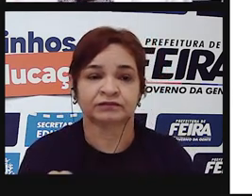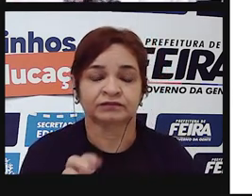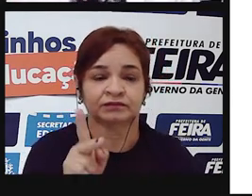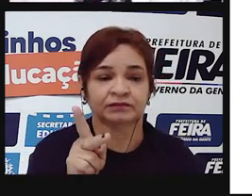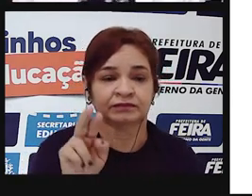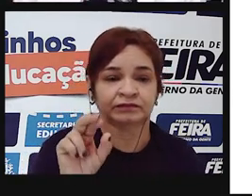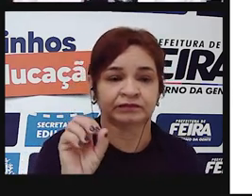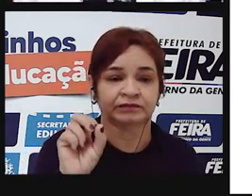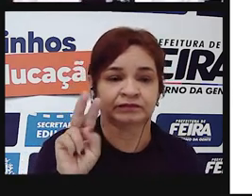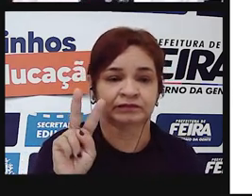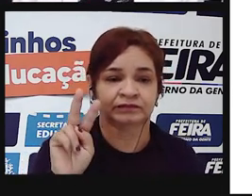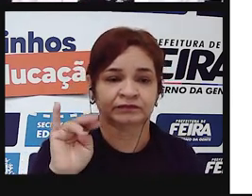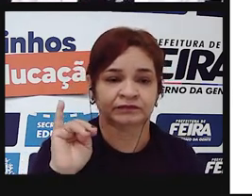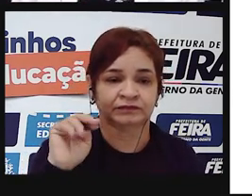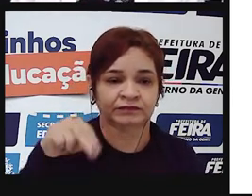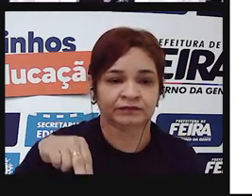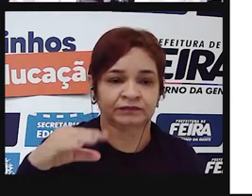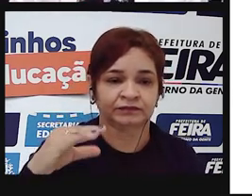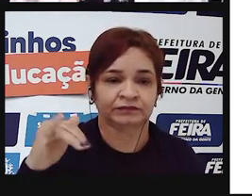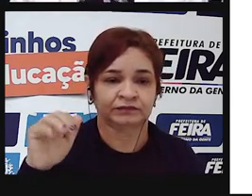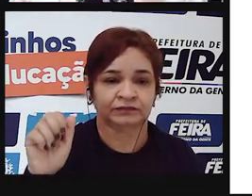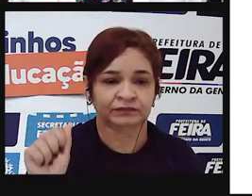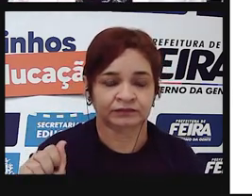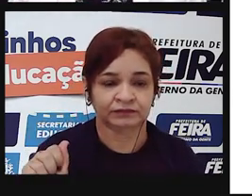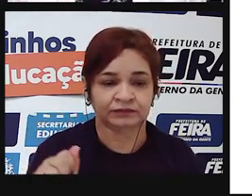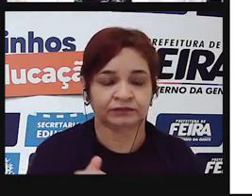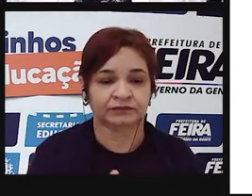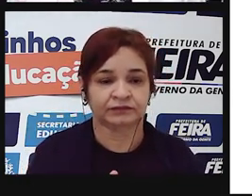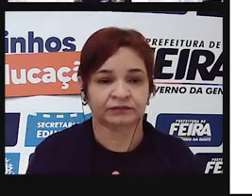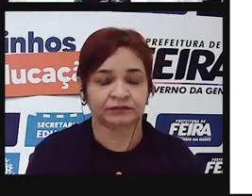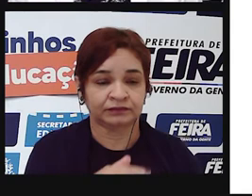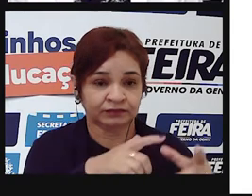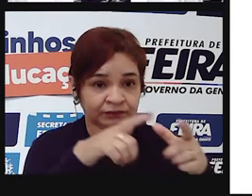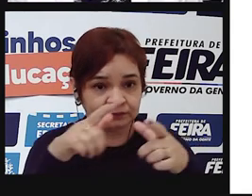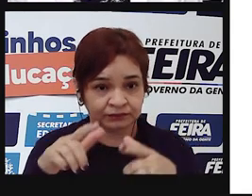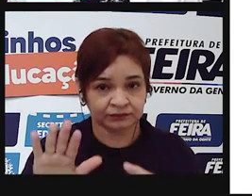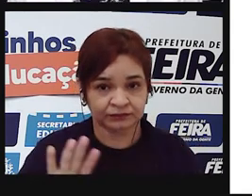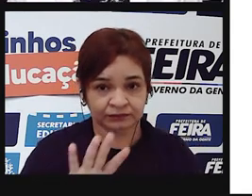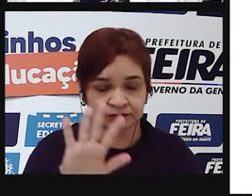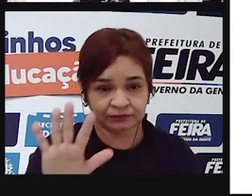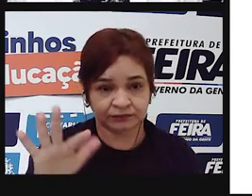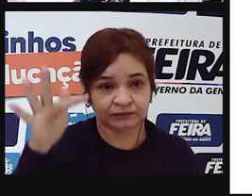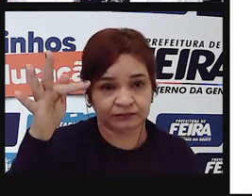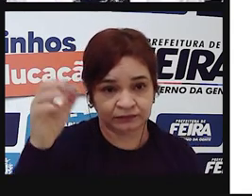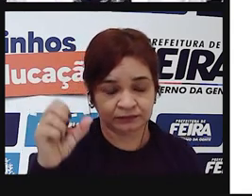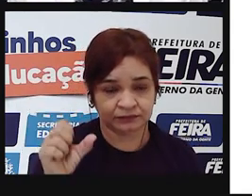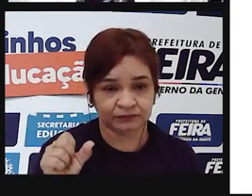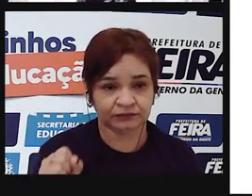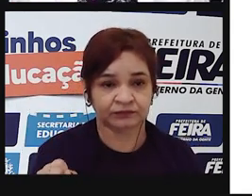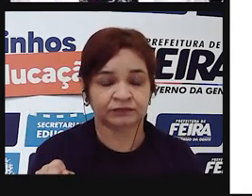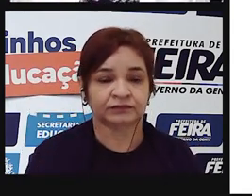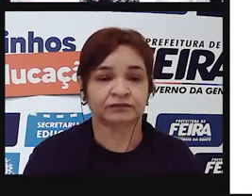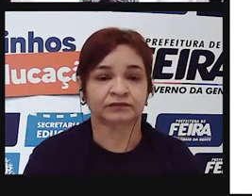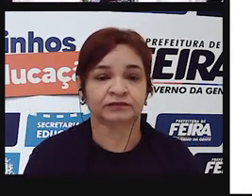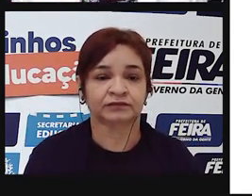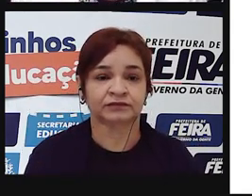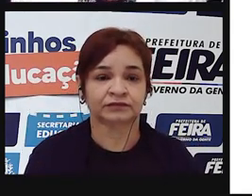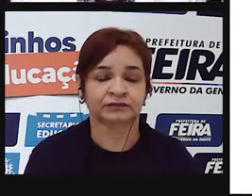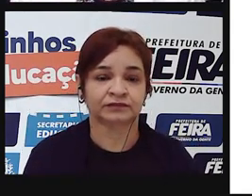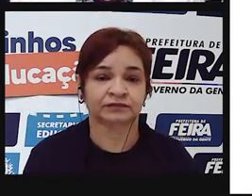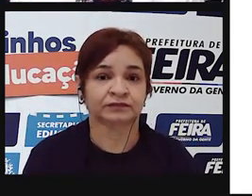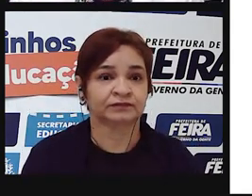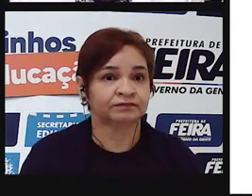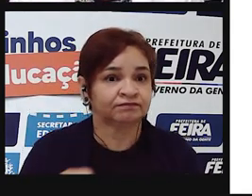província, né? E aí, nessa região que hoje abriga Feira de Santana, feiras